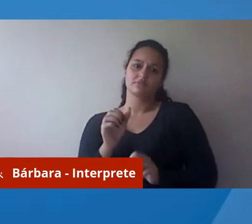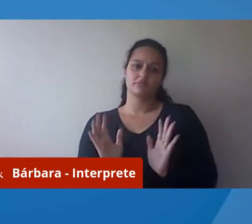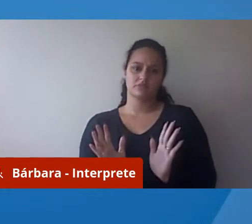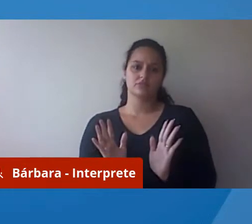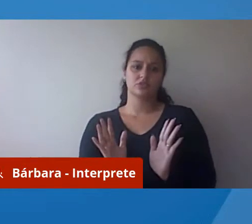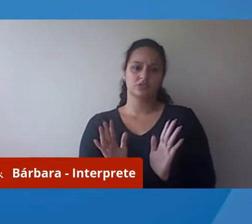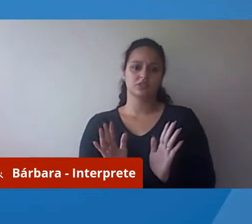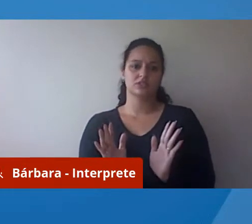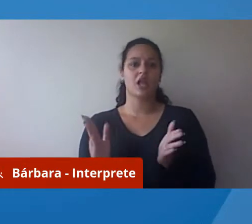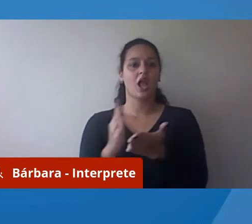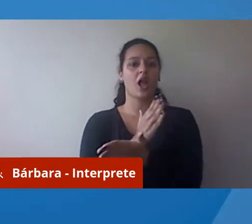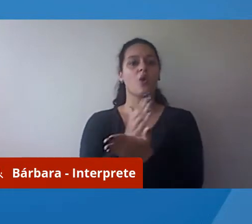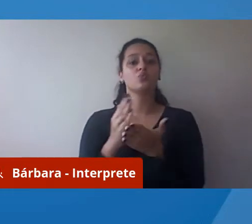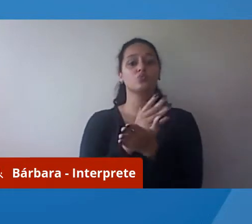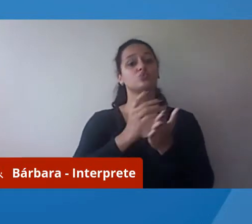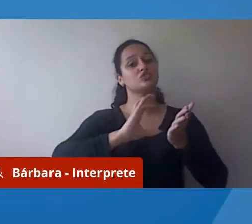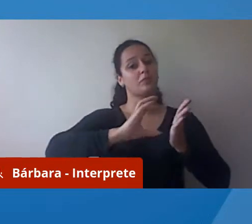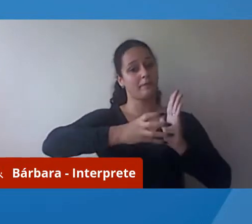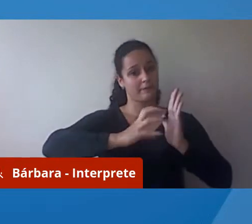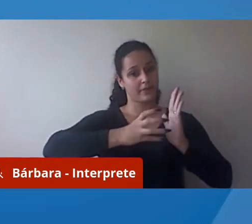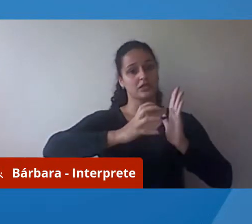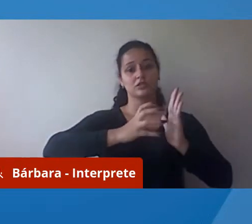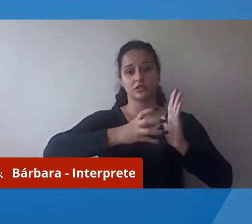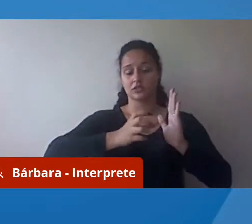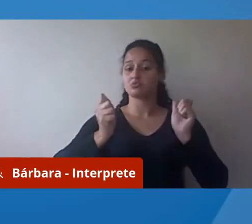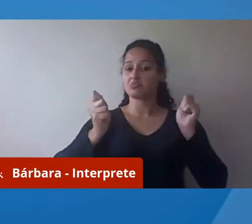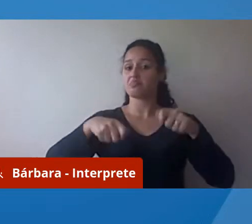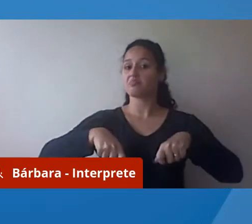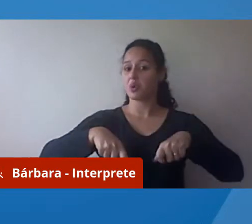alguns partidos que são